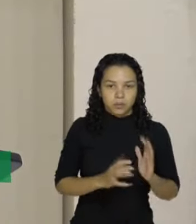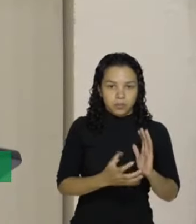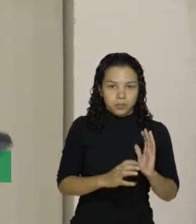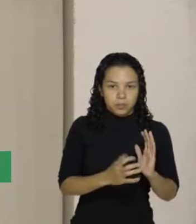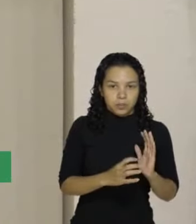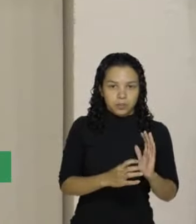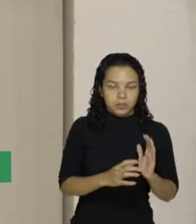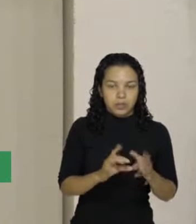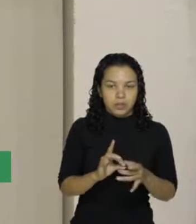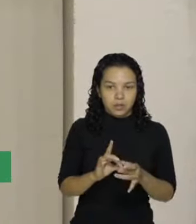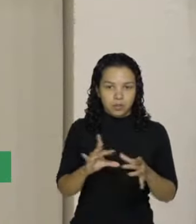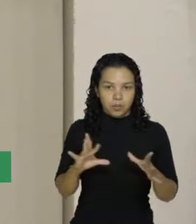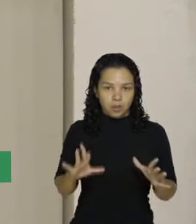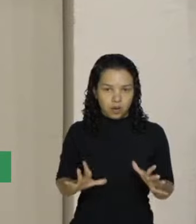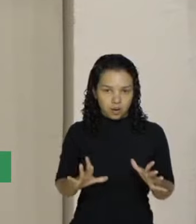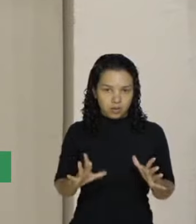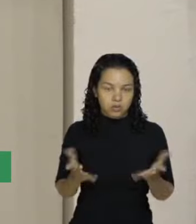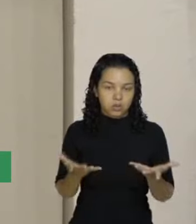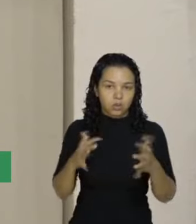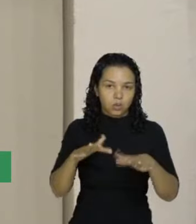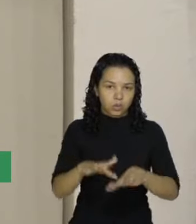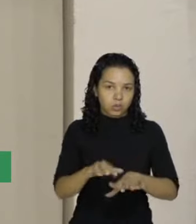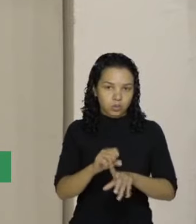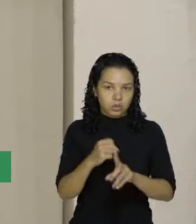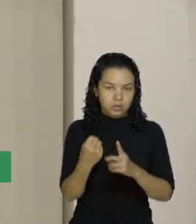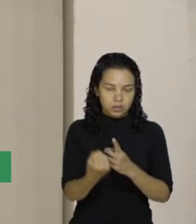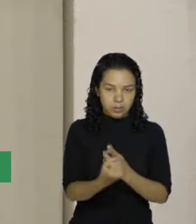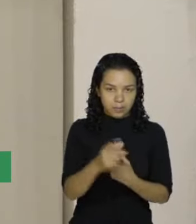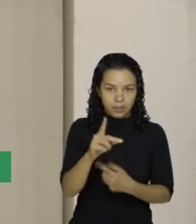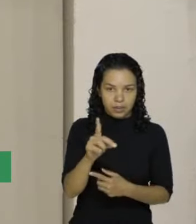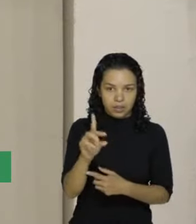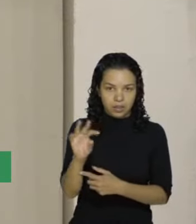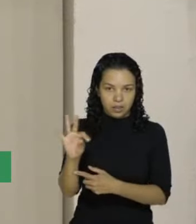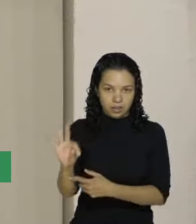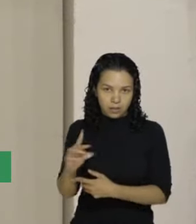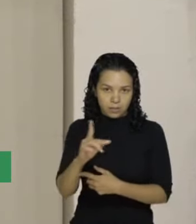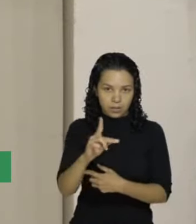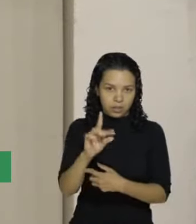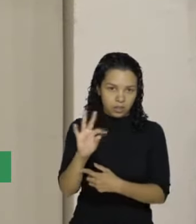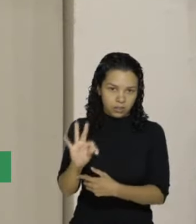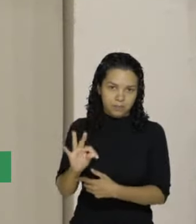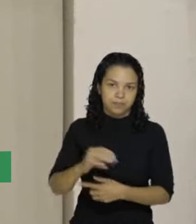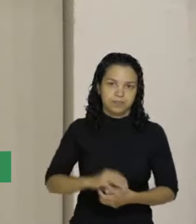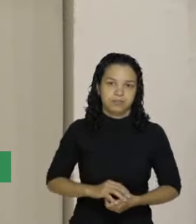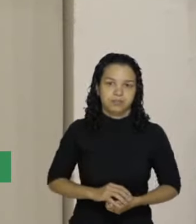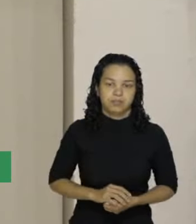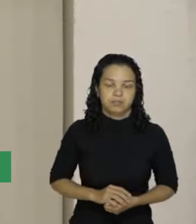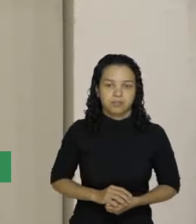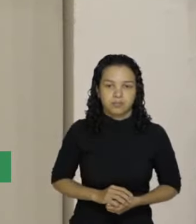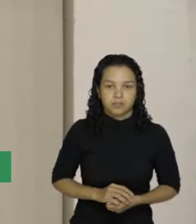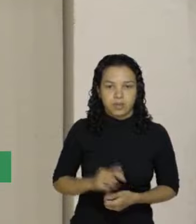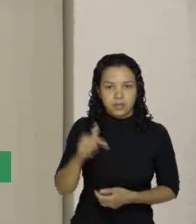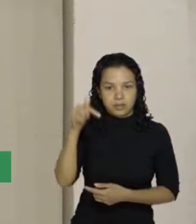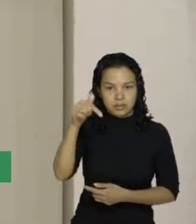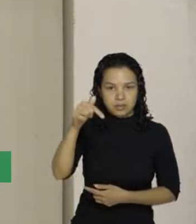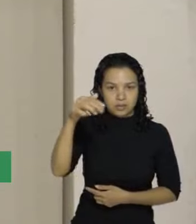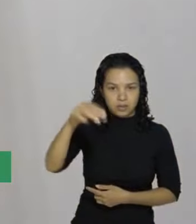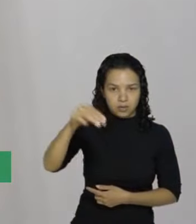pelo bloco Democracia, Inclusão Social e Igualdade, PDT e PT, pelo prazo de até 7 minutos.